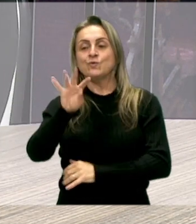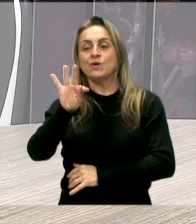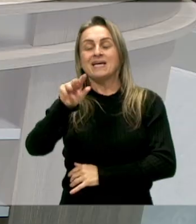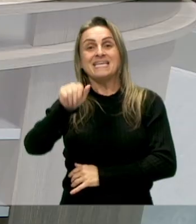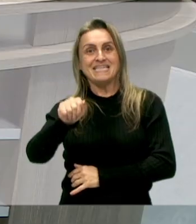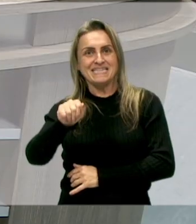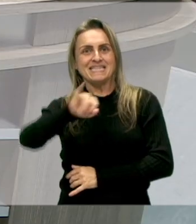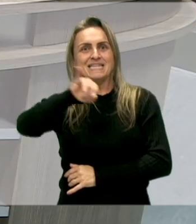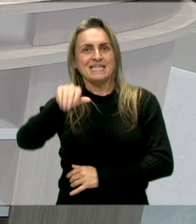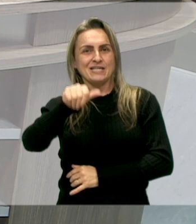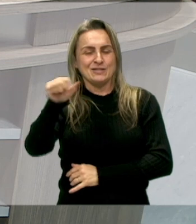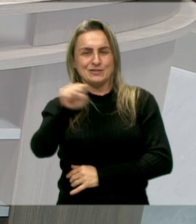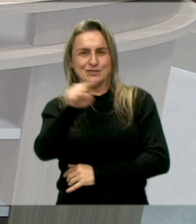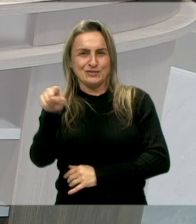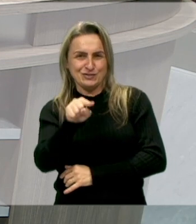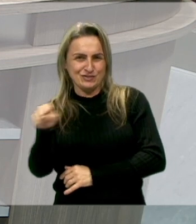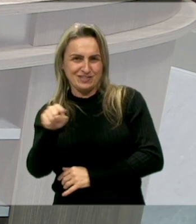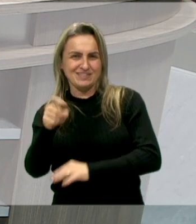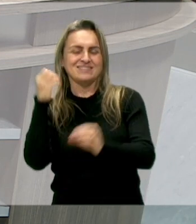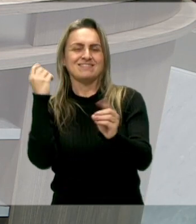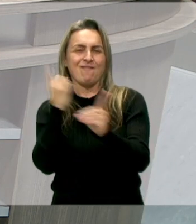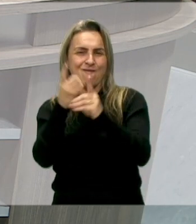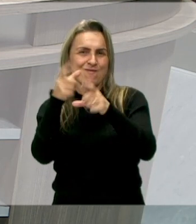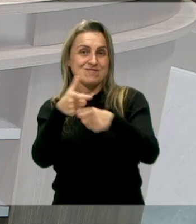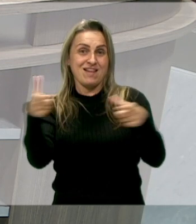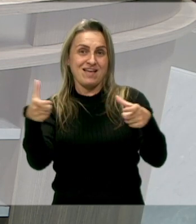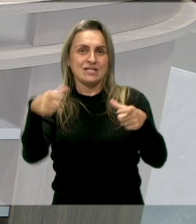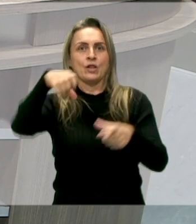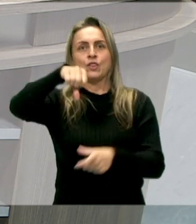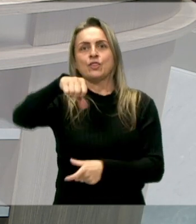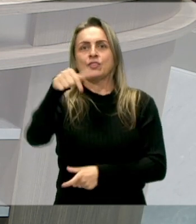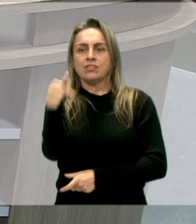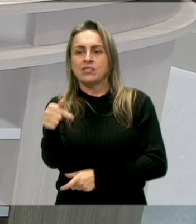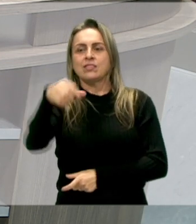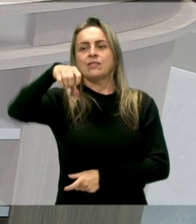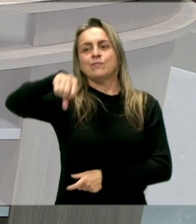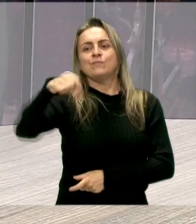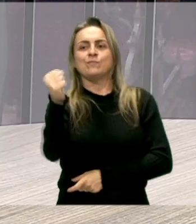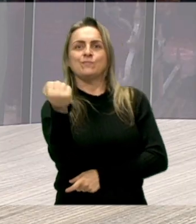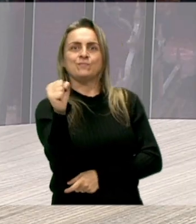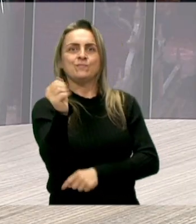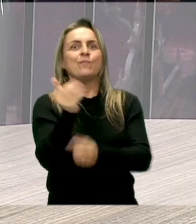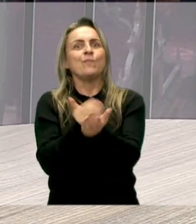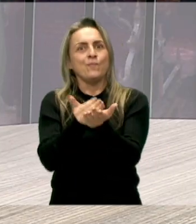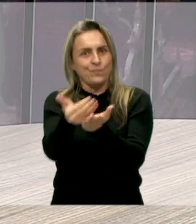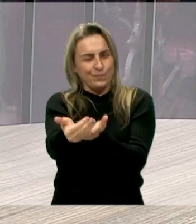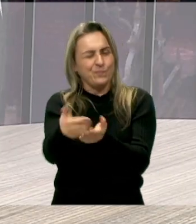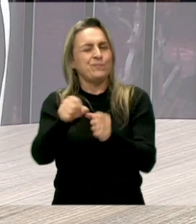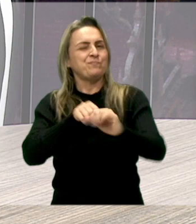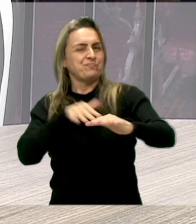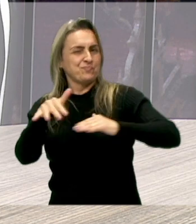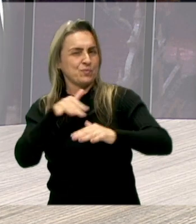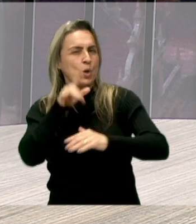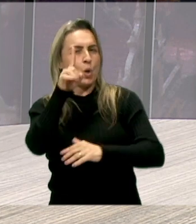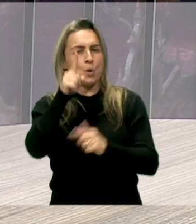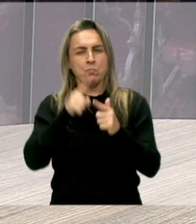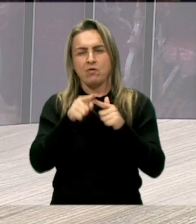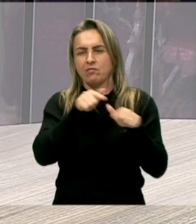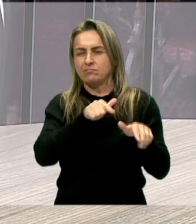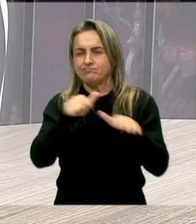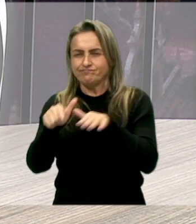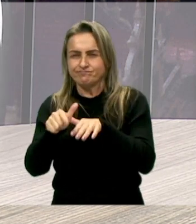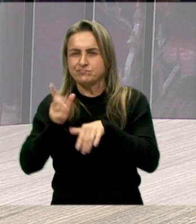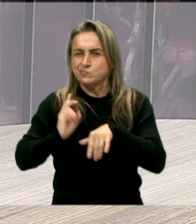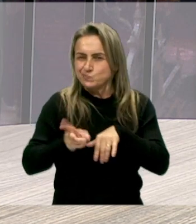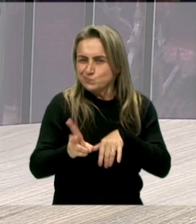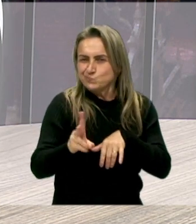grandes encontros. Então, 97, 98, eles começaram a fazer esse movimento. Uma vez por semana, pelo menos, a